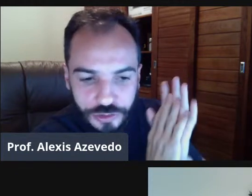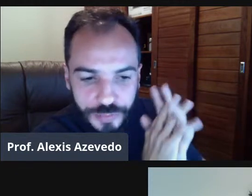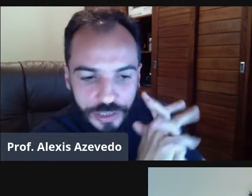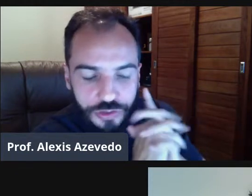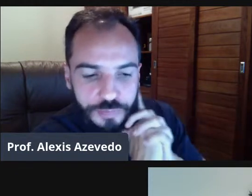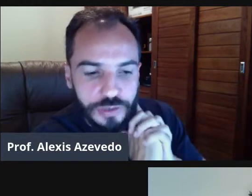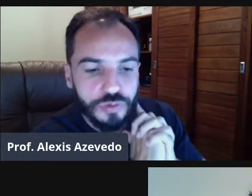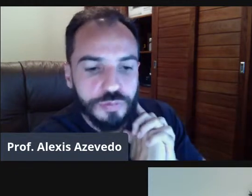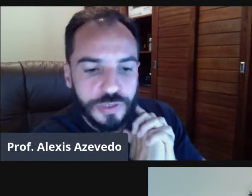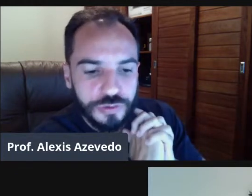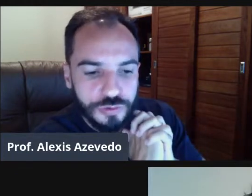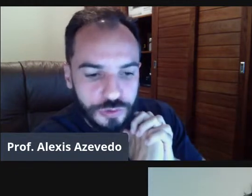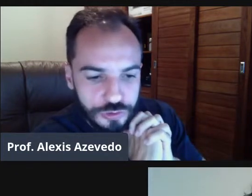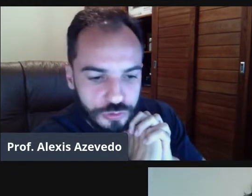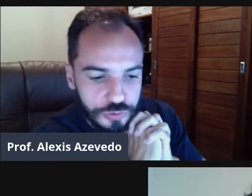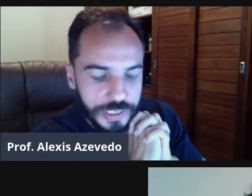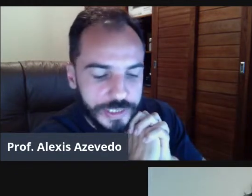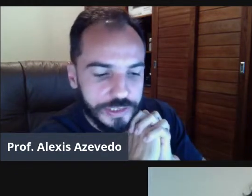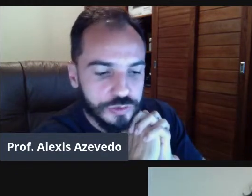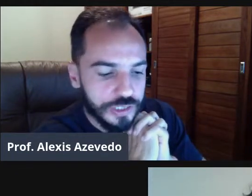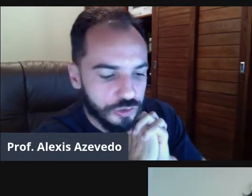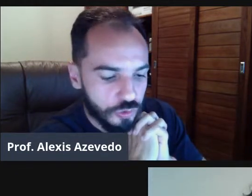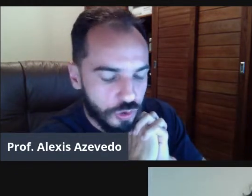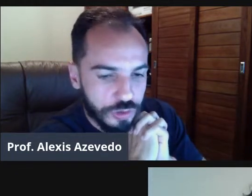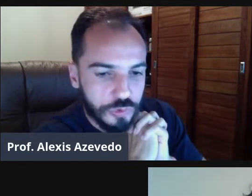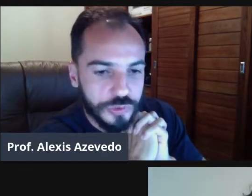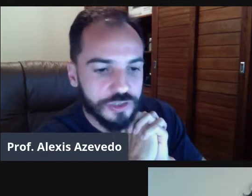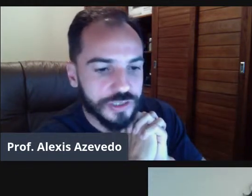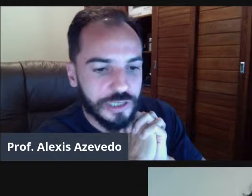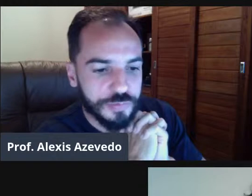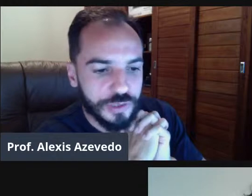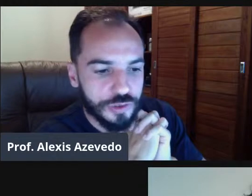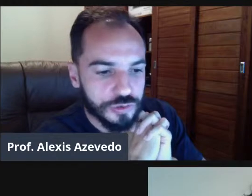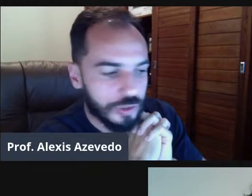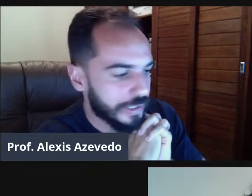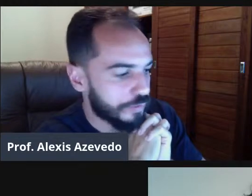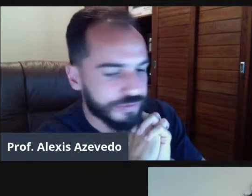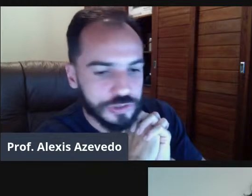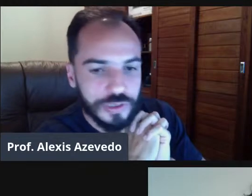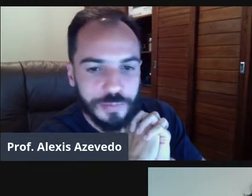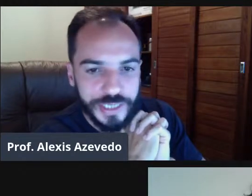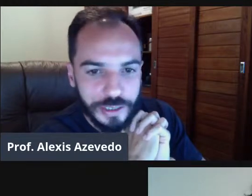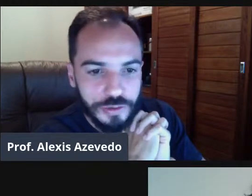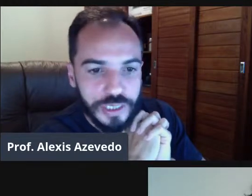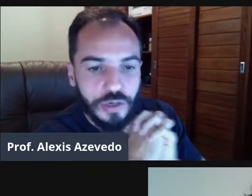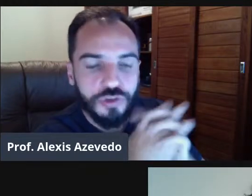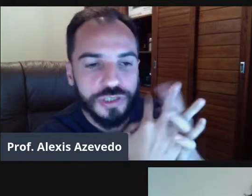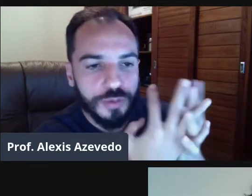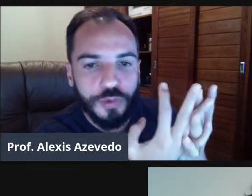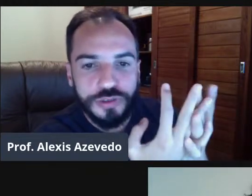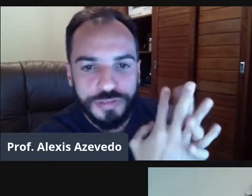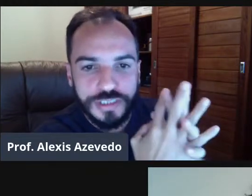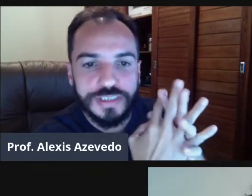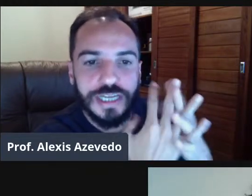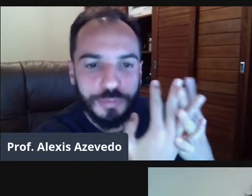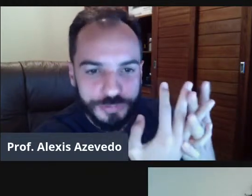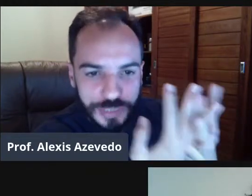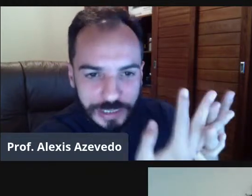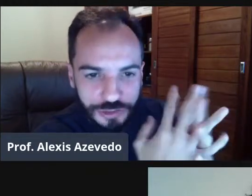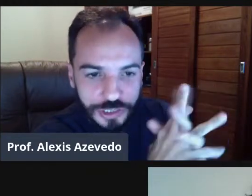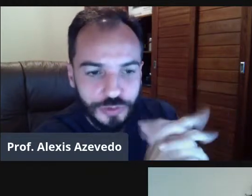capturado recentemente pelo nosso estudante Rômulo e editado pelo nosso colega professor Gabriel, onde tem uma